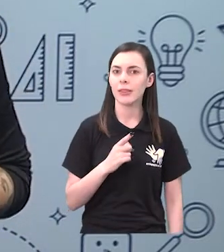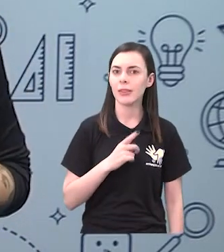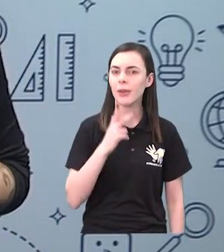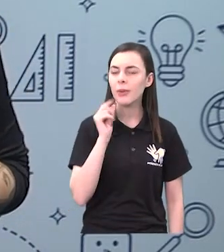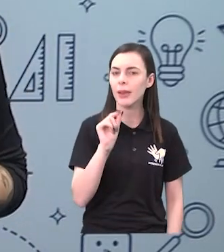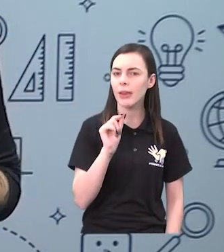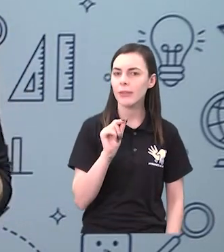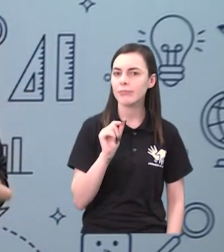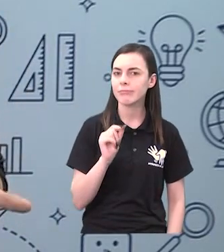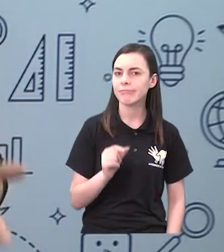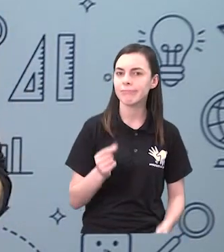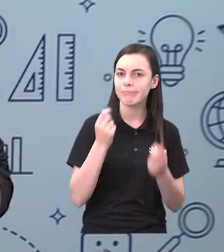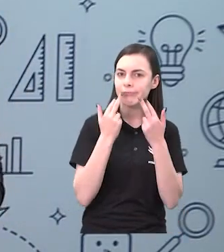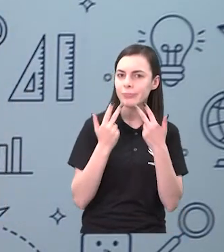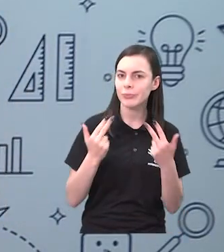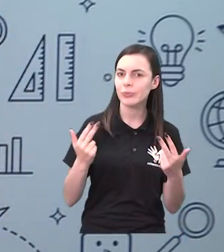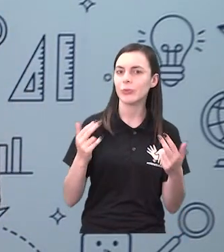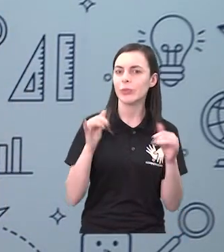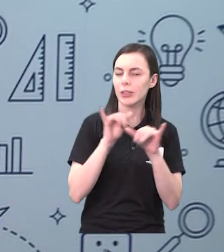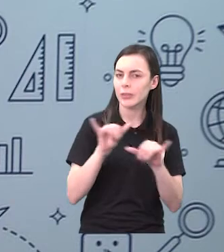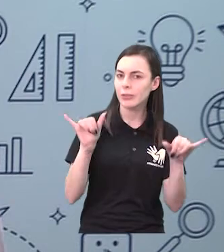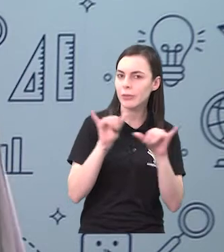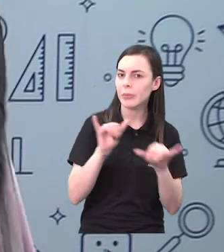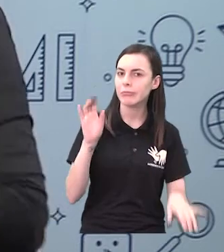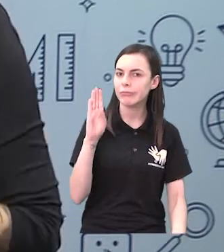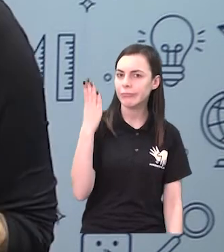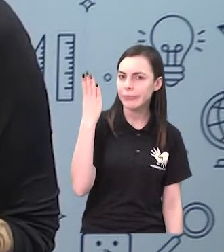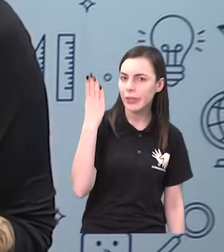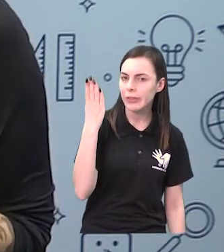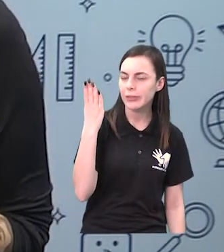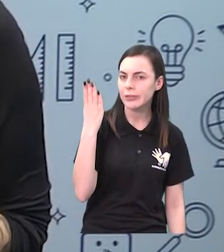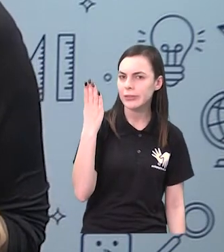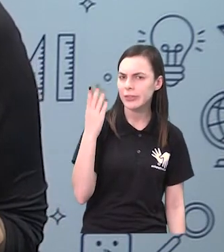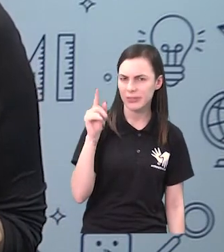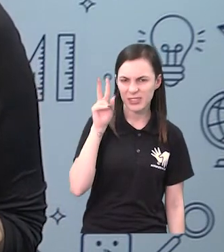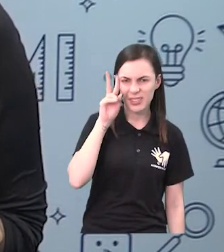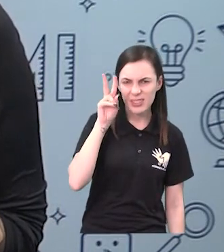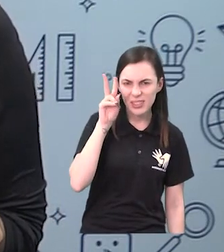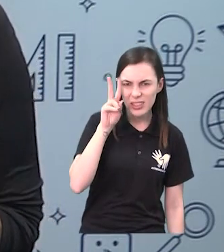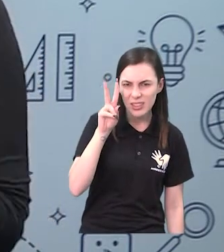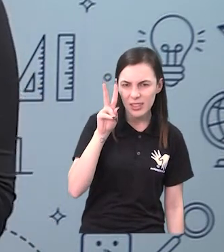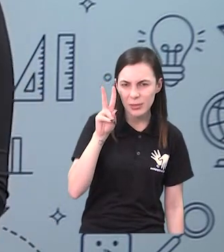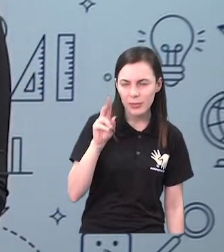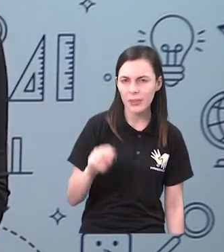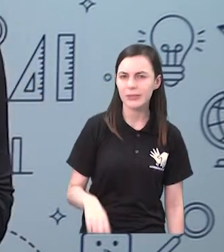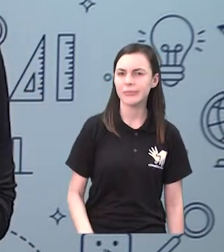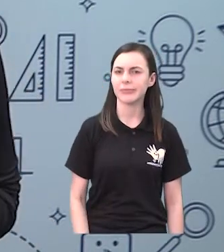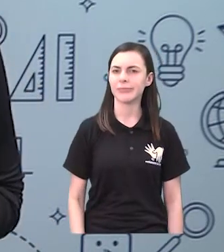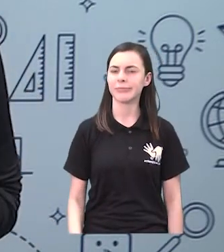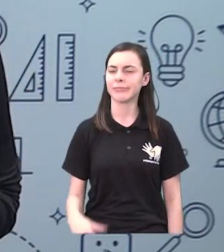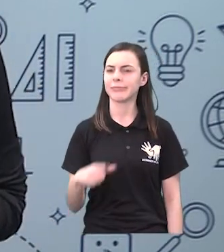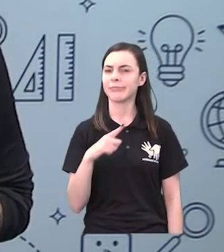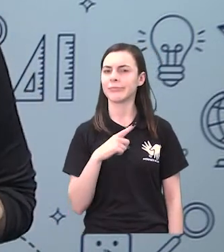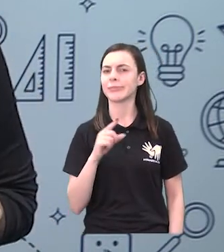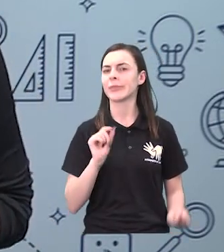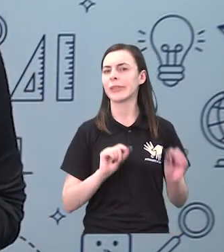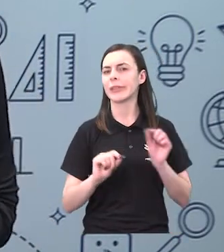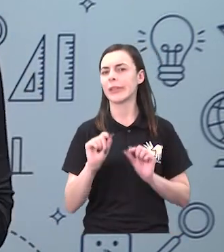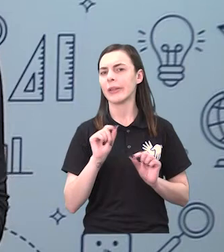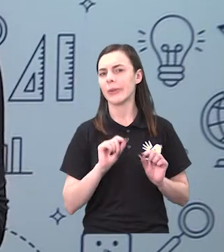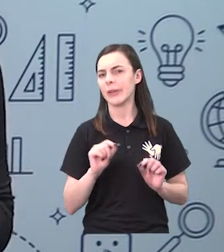trazendo alguma falsa informação Isso te lembra alguma coisa você deve ter